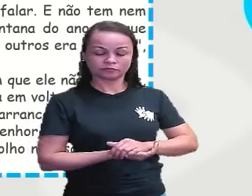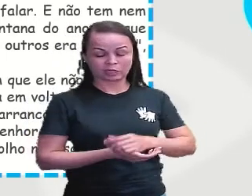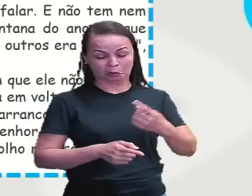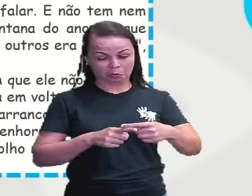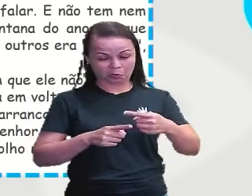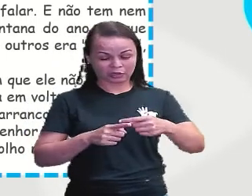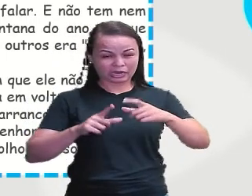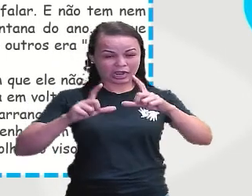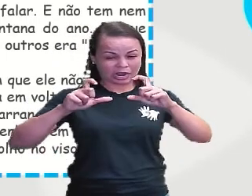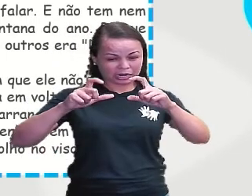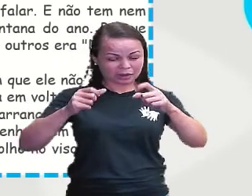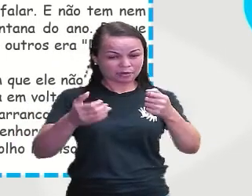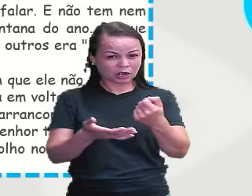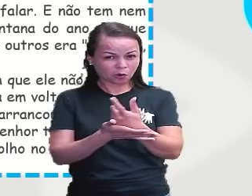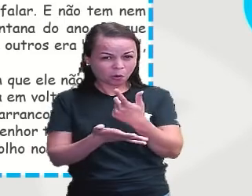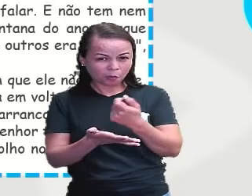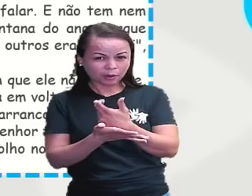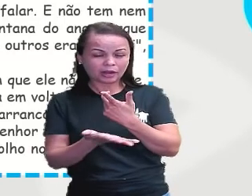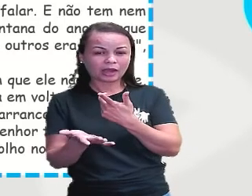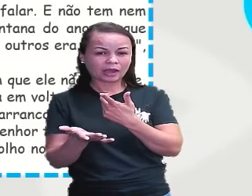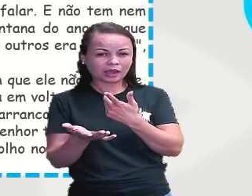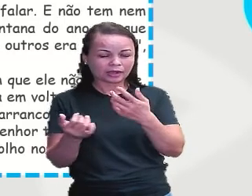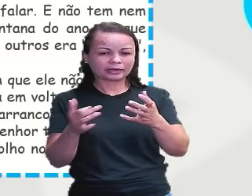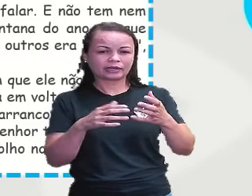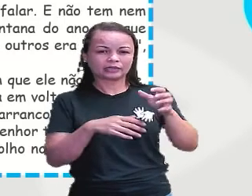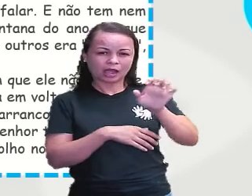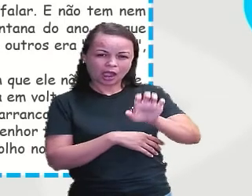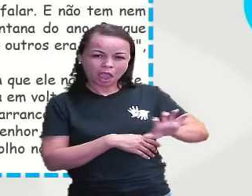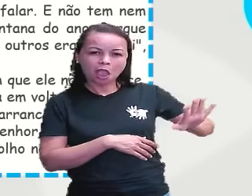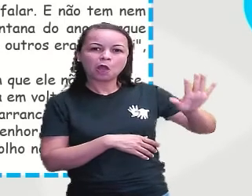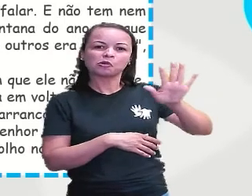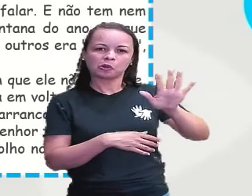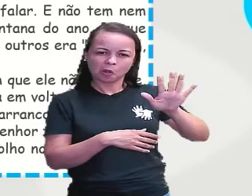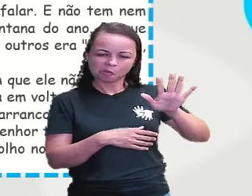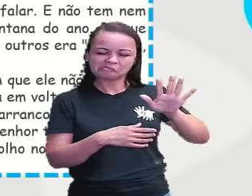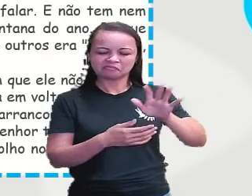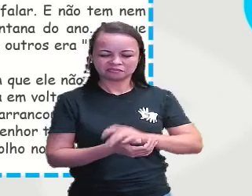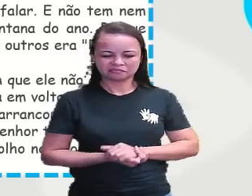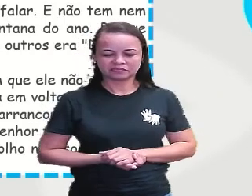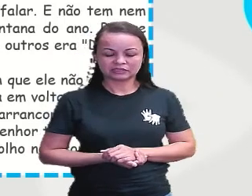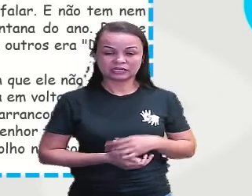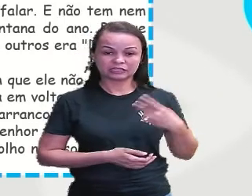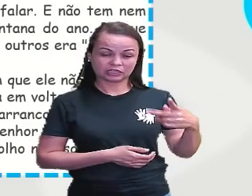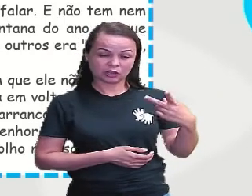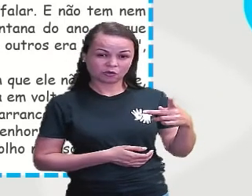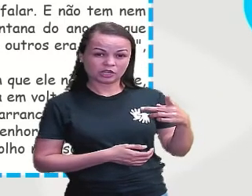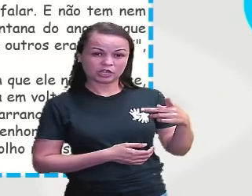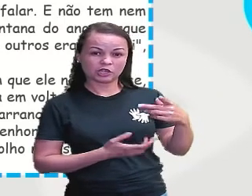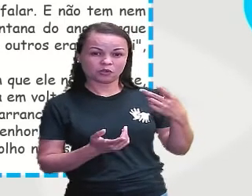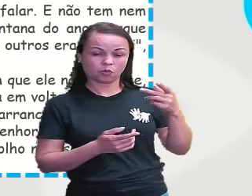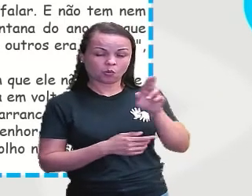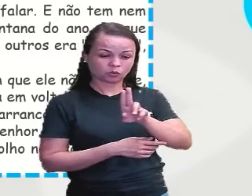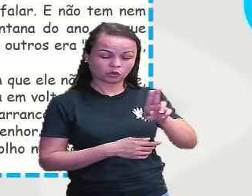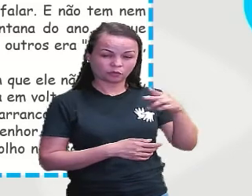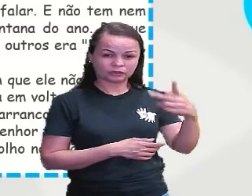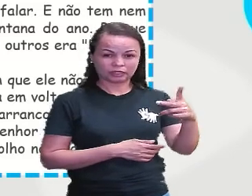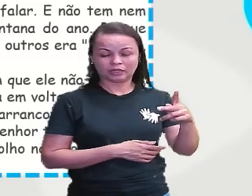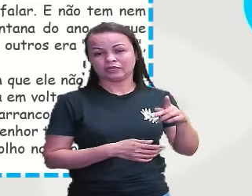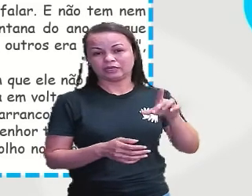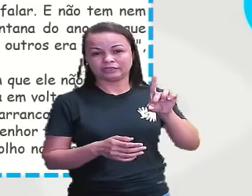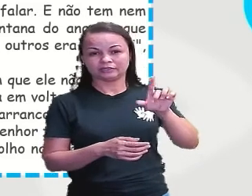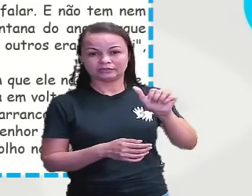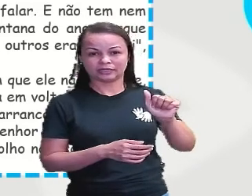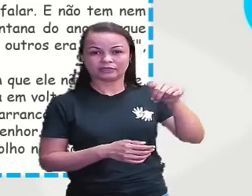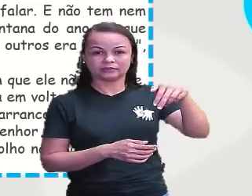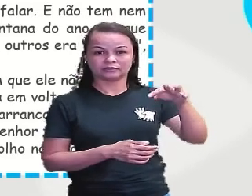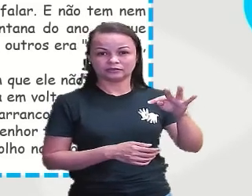câmera no Dutch Free da Europa. Aliás, o apelido dele, entre os outros, era Dutch Free, mas ele